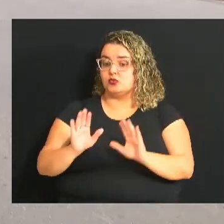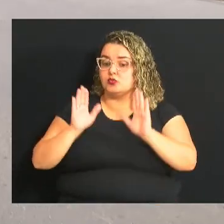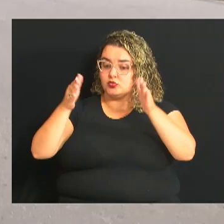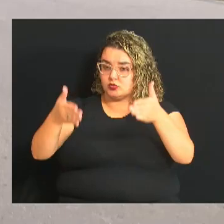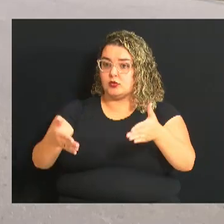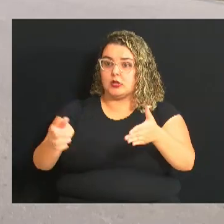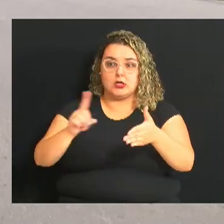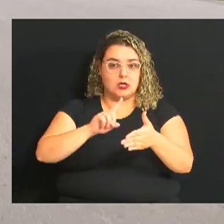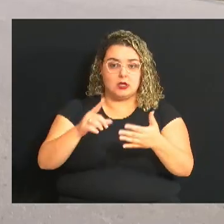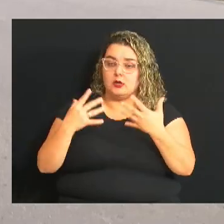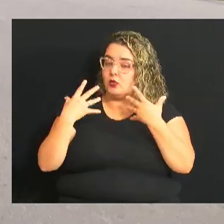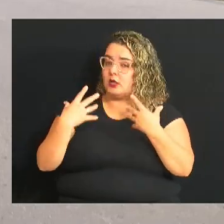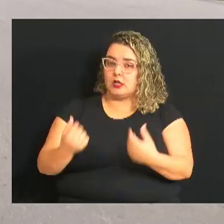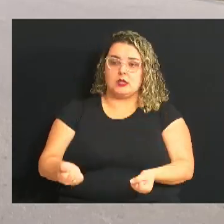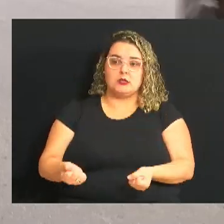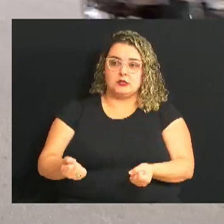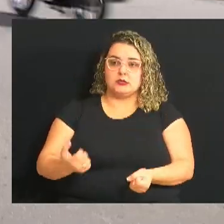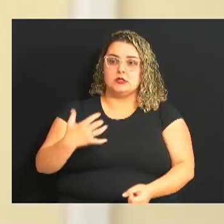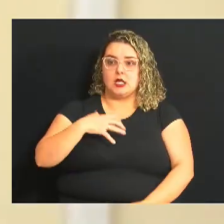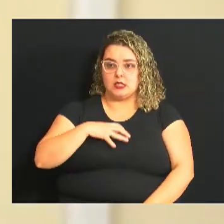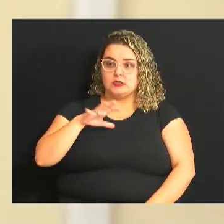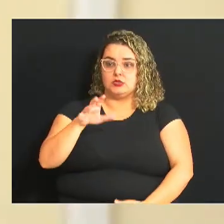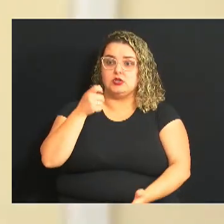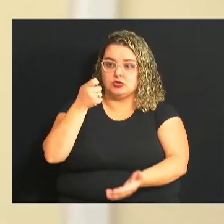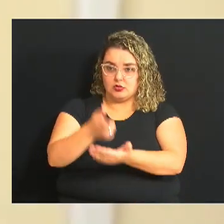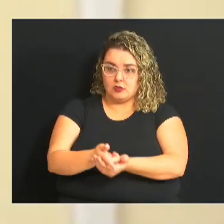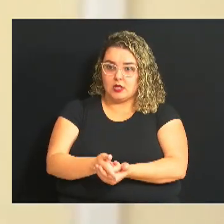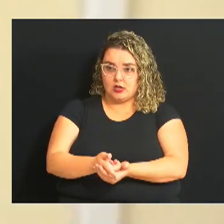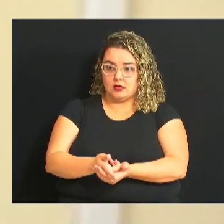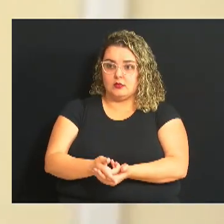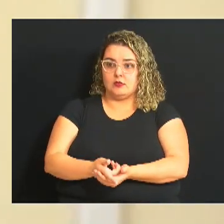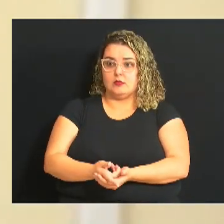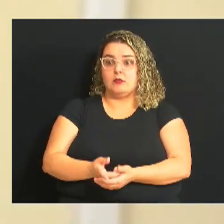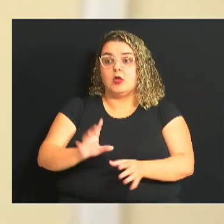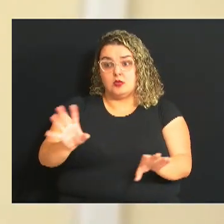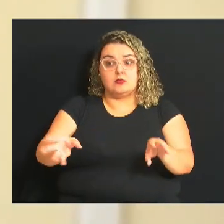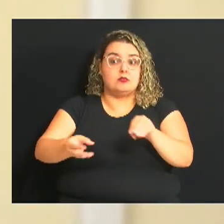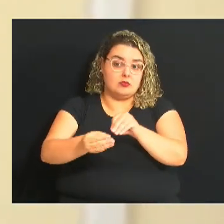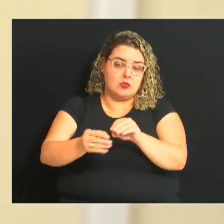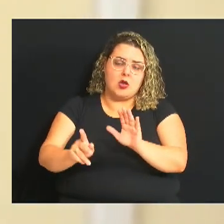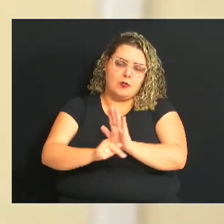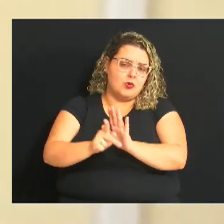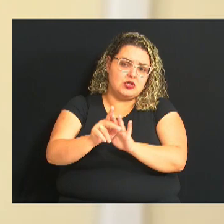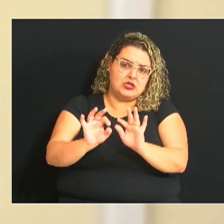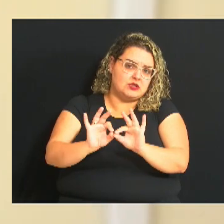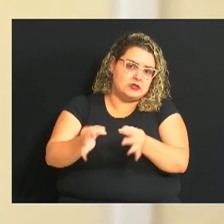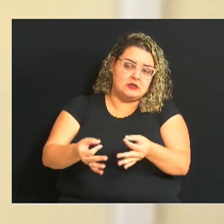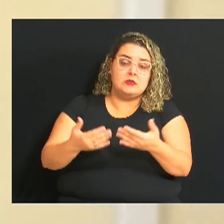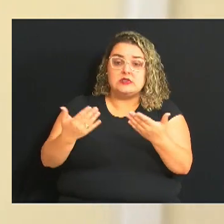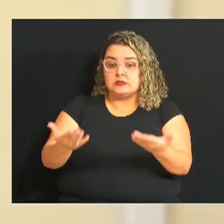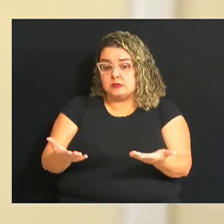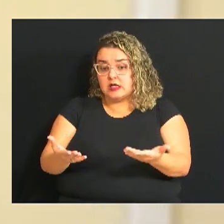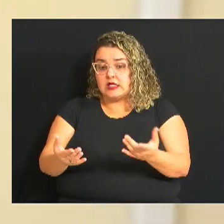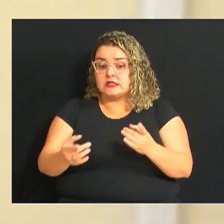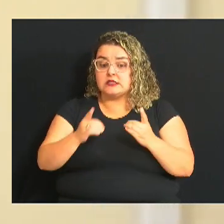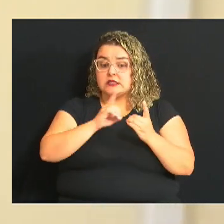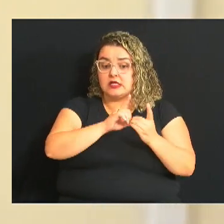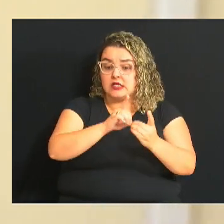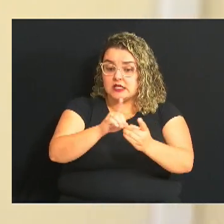não aceitação desta forma de pagamento. Que em síntese é um projeto muito simples, mas ele contempla